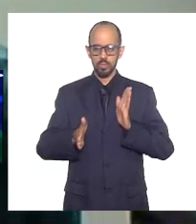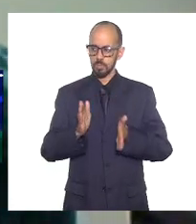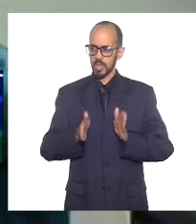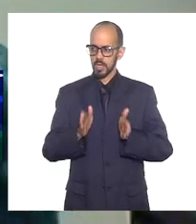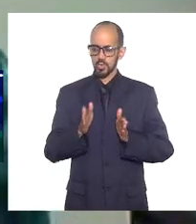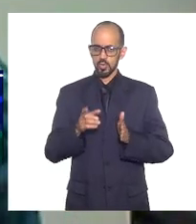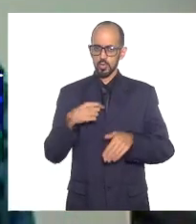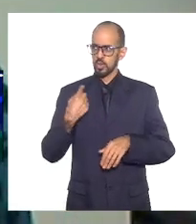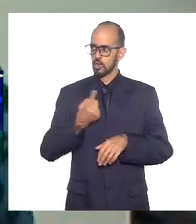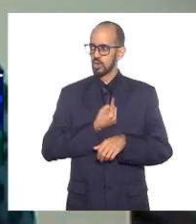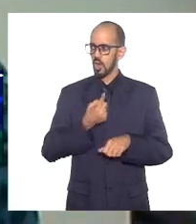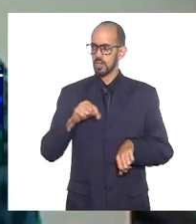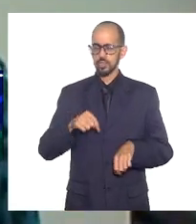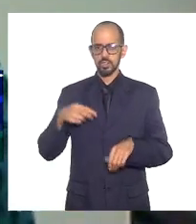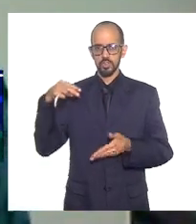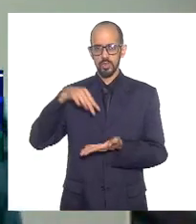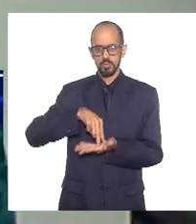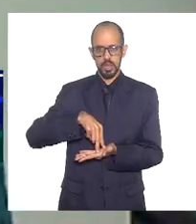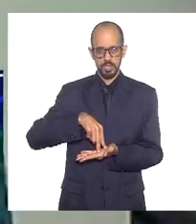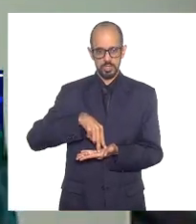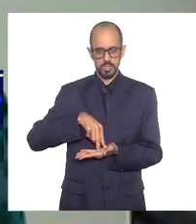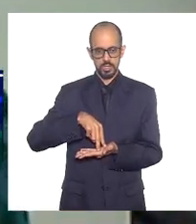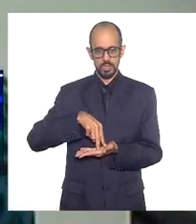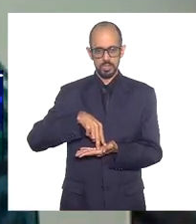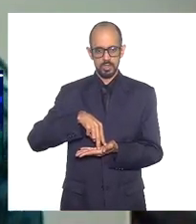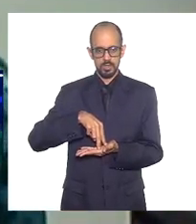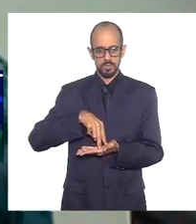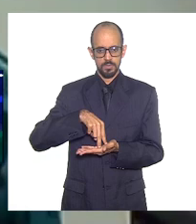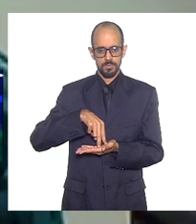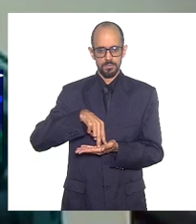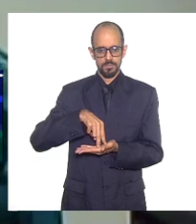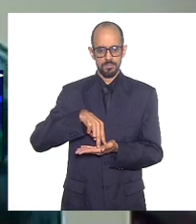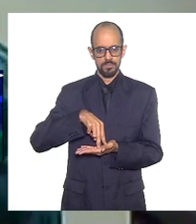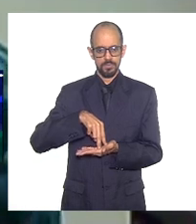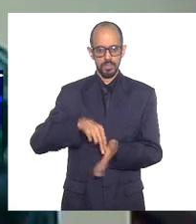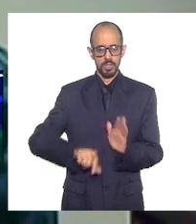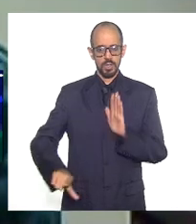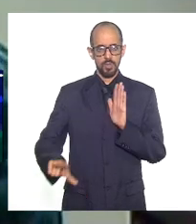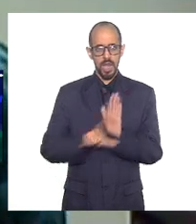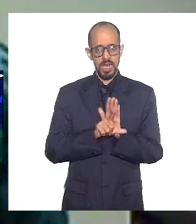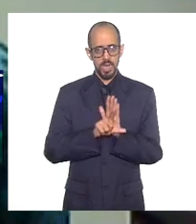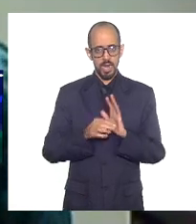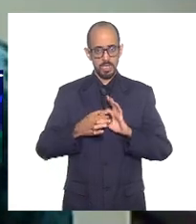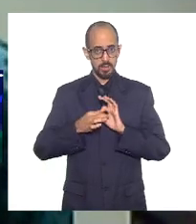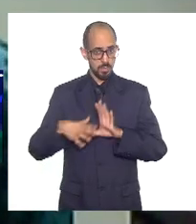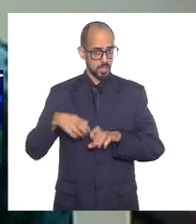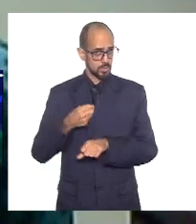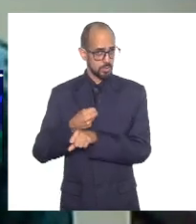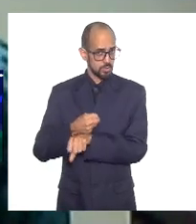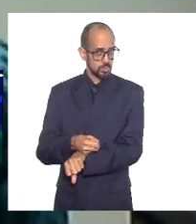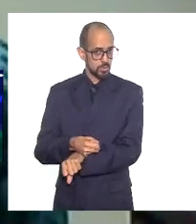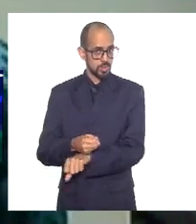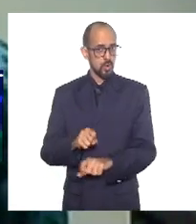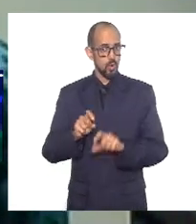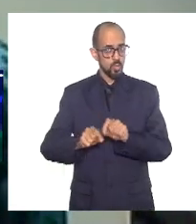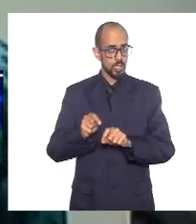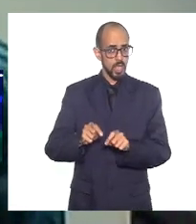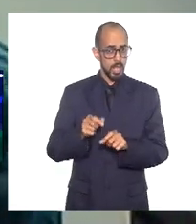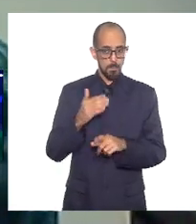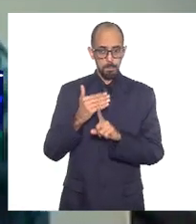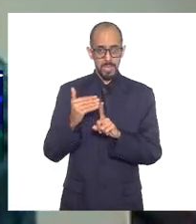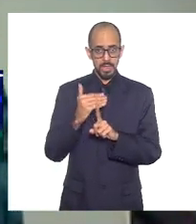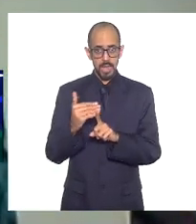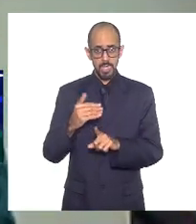nós estivemos aqui, esse que se teve a Lei Áurea, a gente pode dizer que metade do tempo da existência do